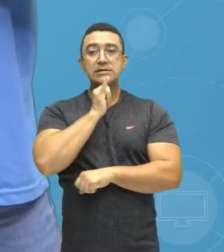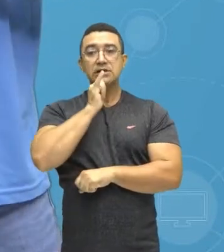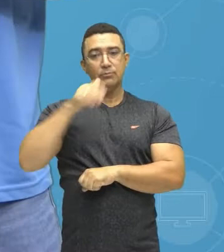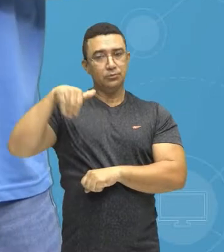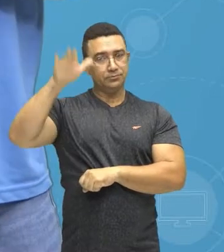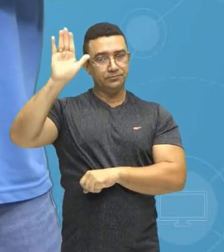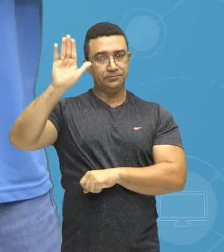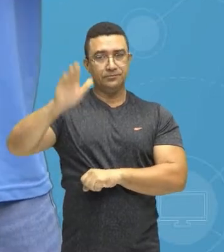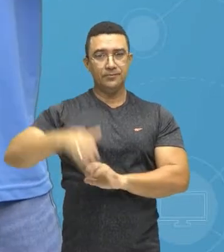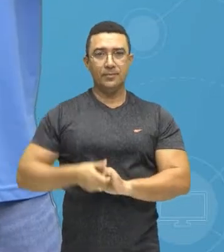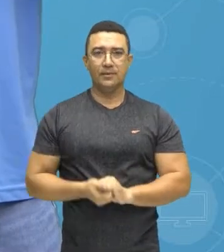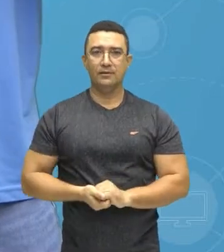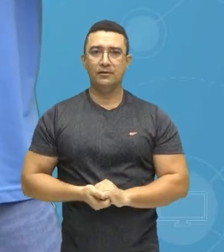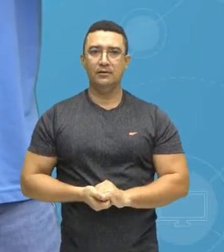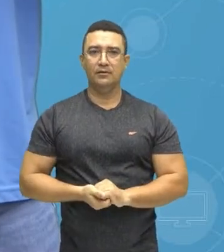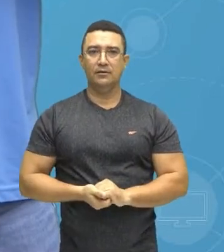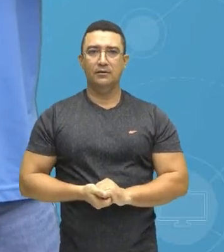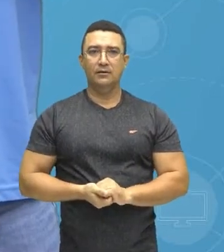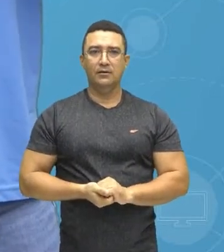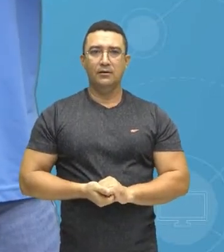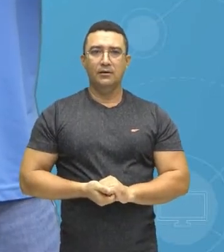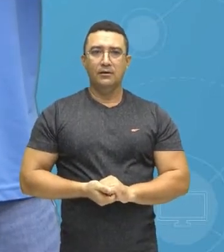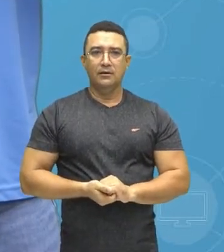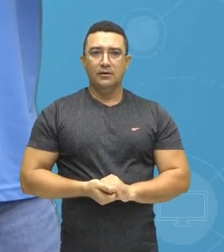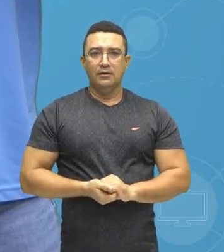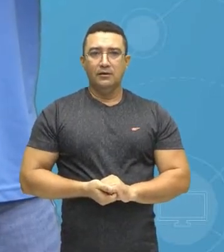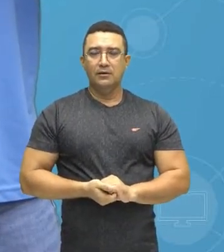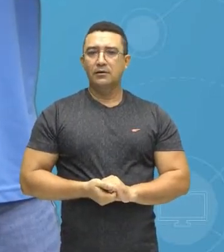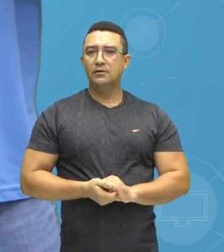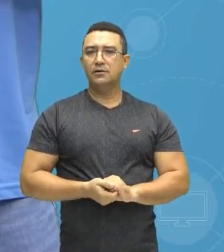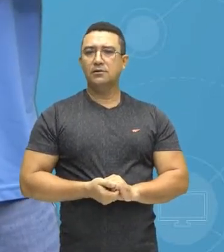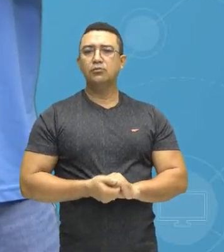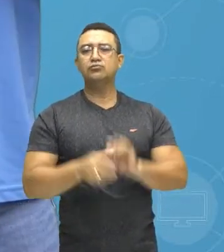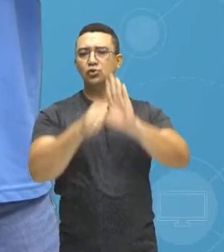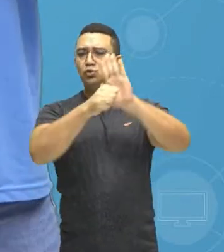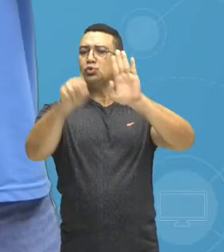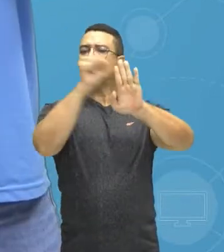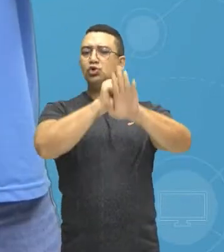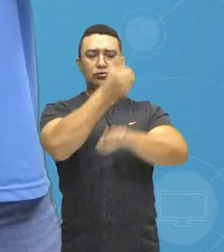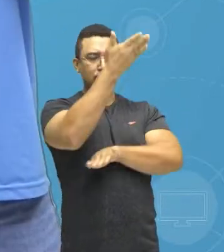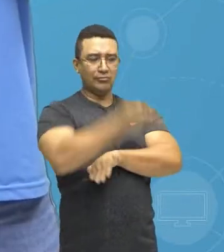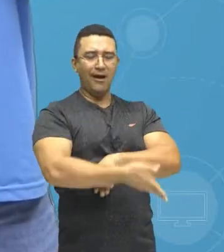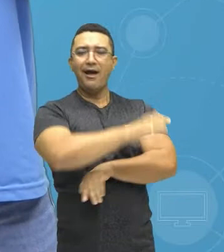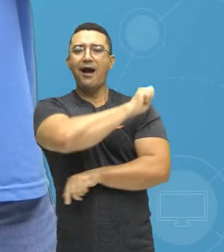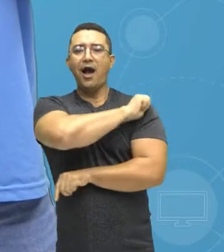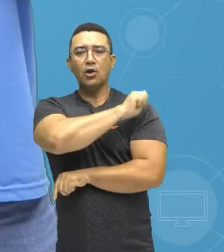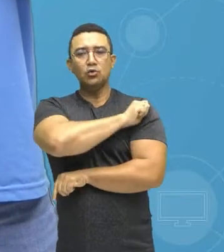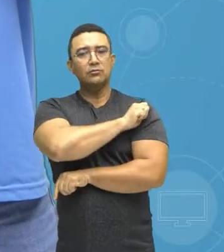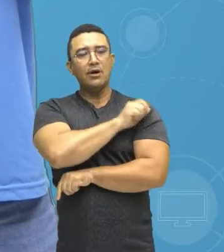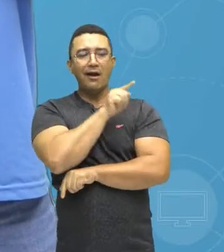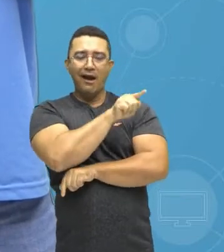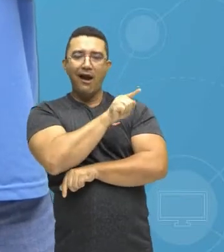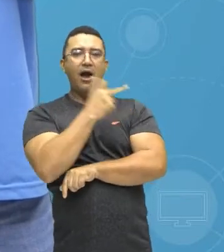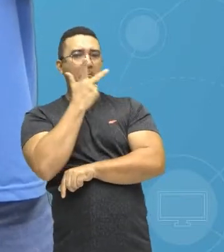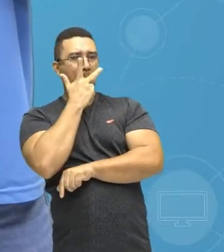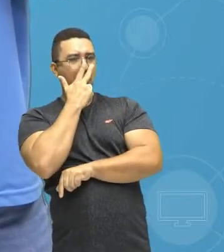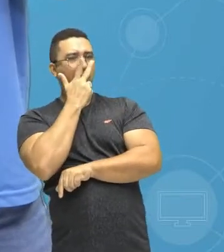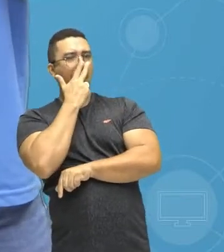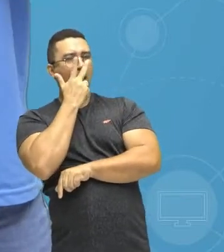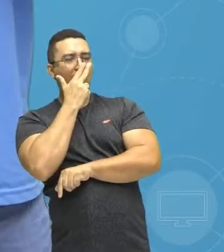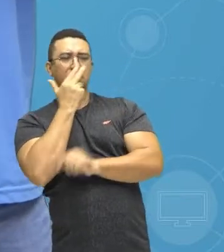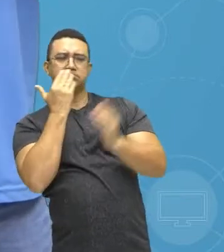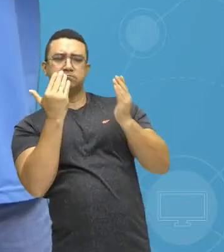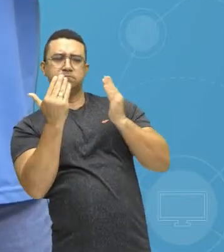só. Estado aparente, o estado aparente do sujeito, olha só. O aluno parece estudioso.